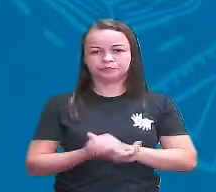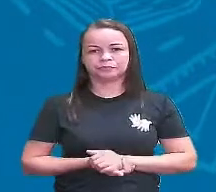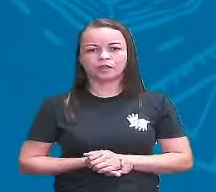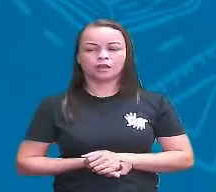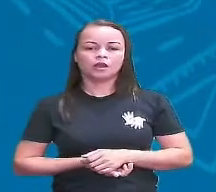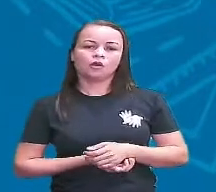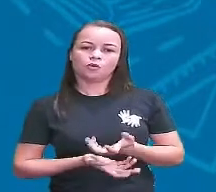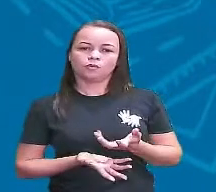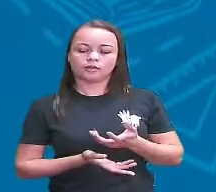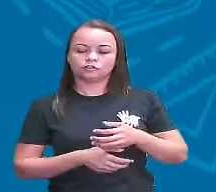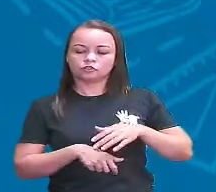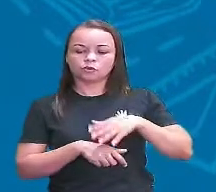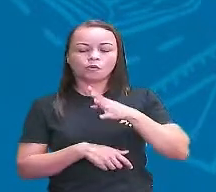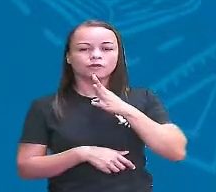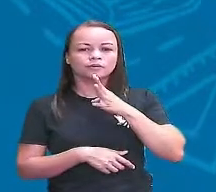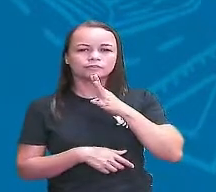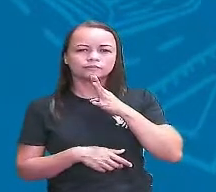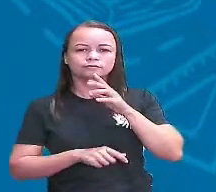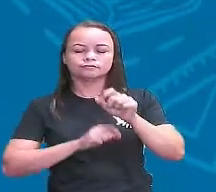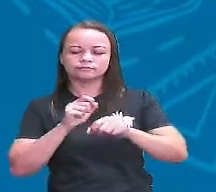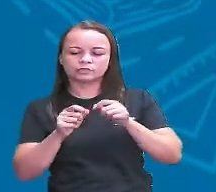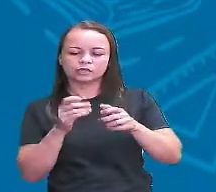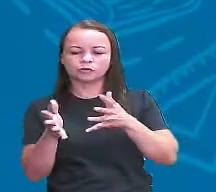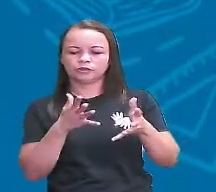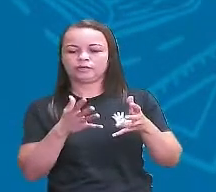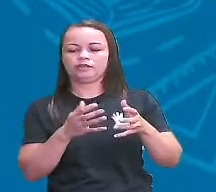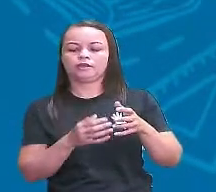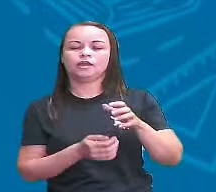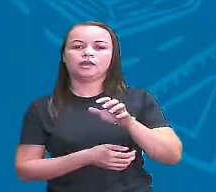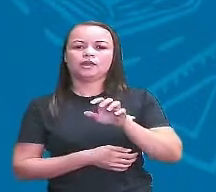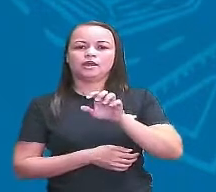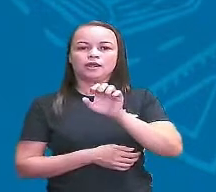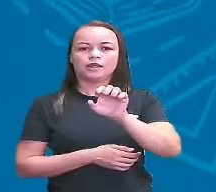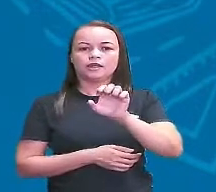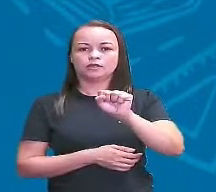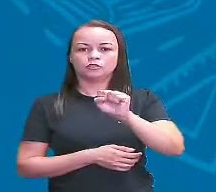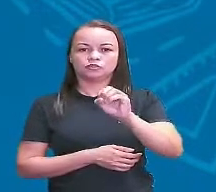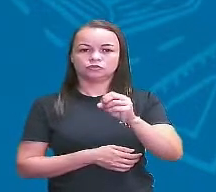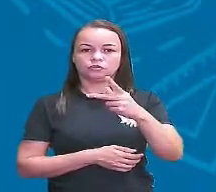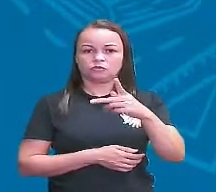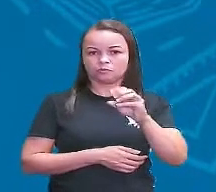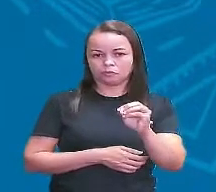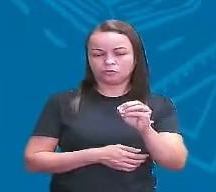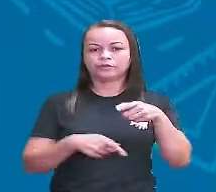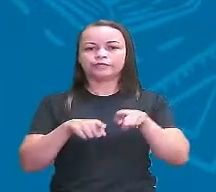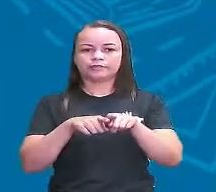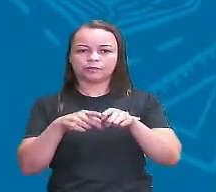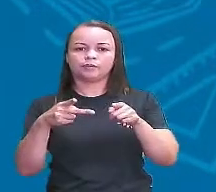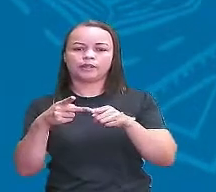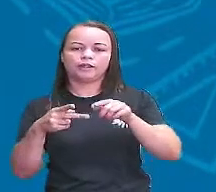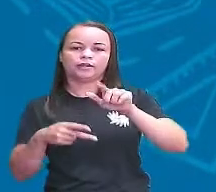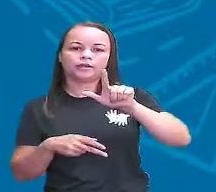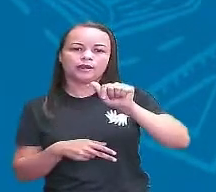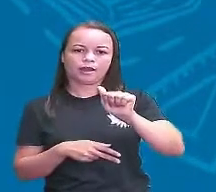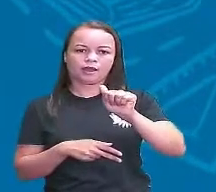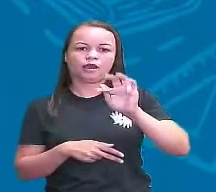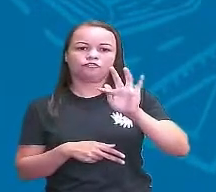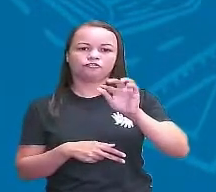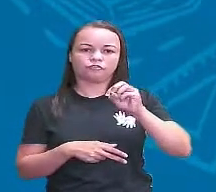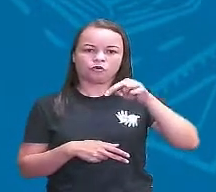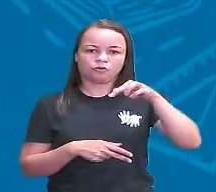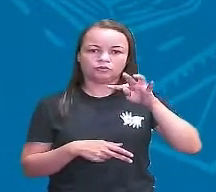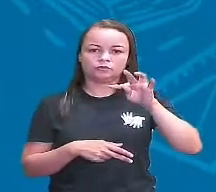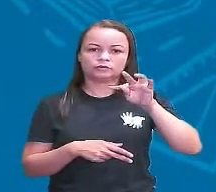conhecidos autores das fábulas são Esopo e La Fontaine, né, a quem eles são atribuídos autorias dos textos